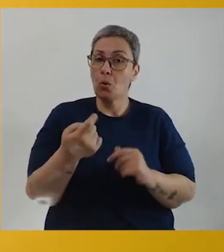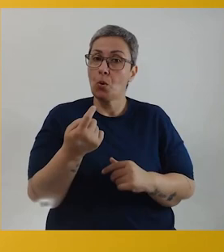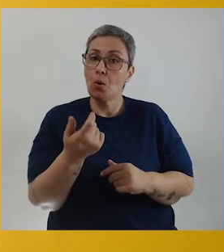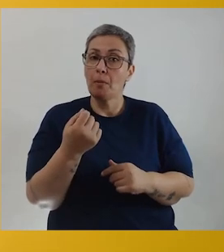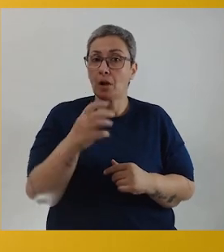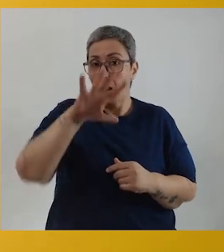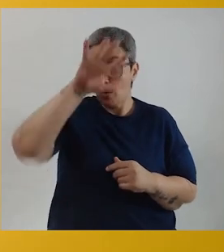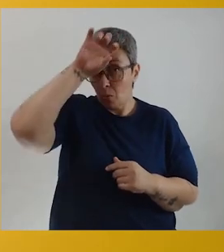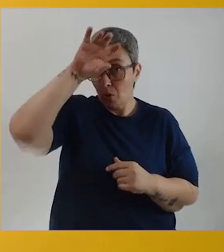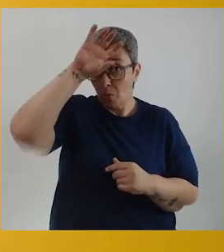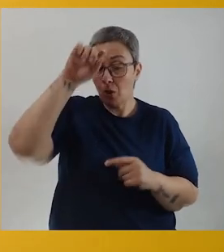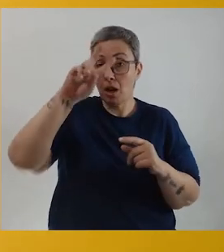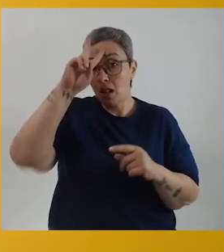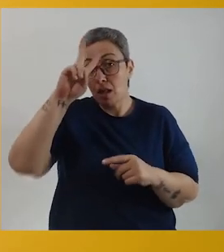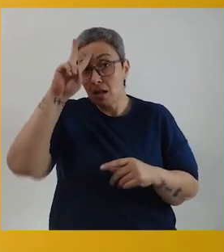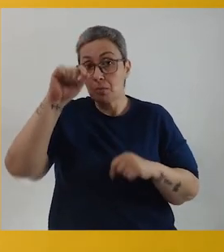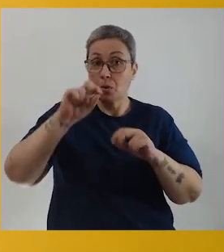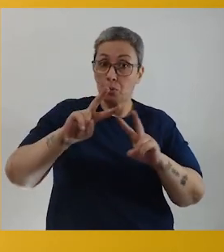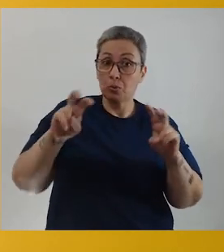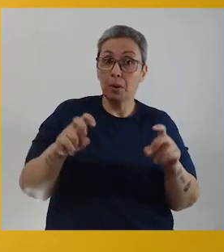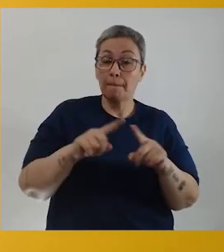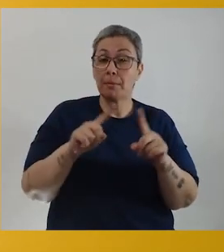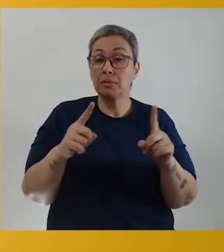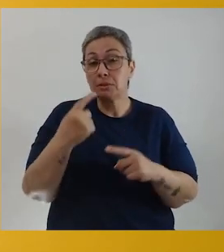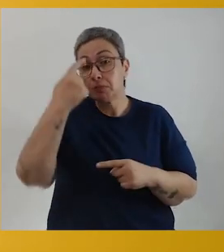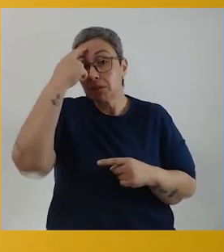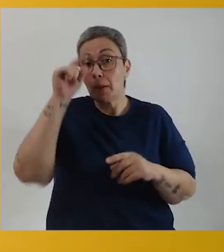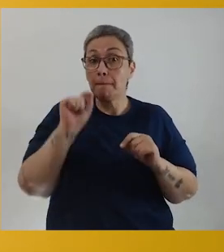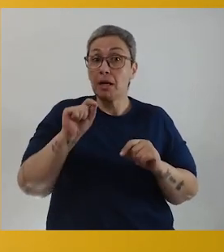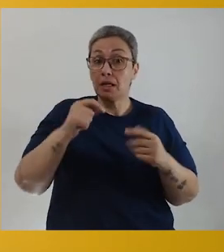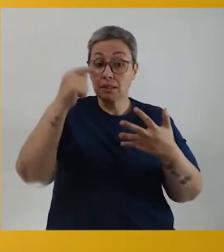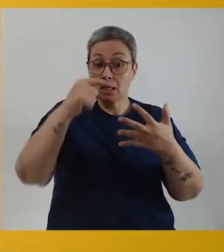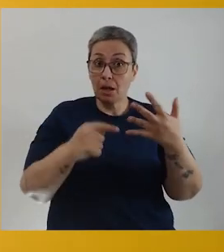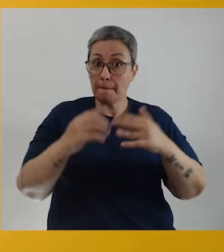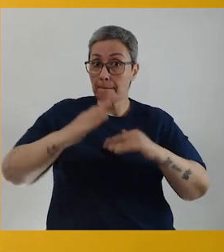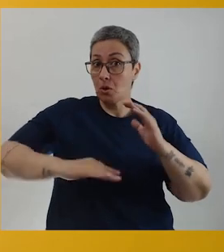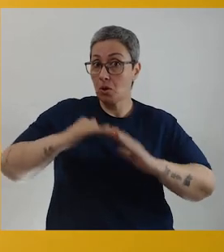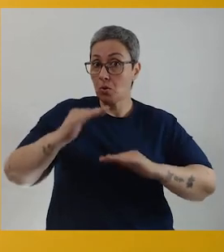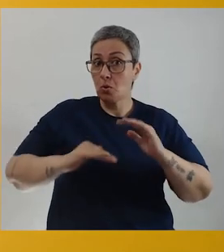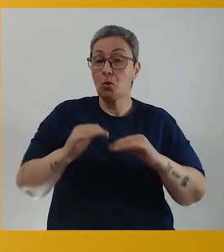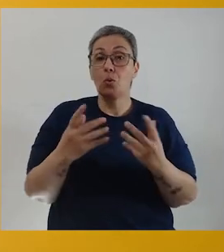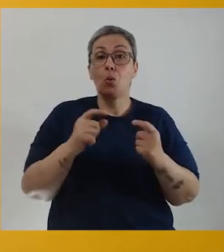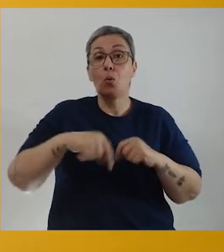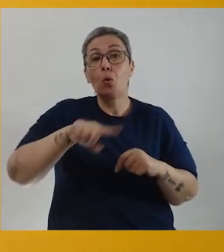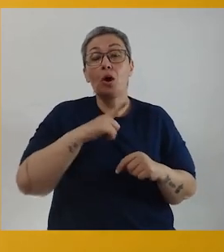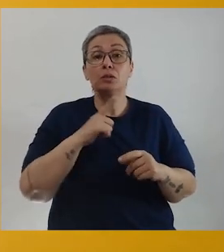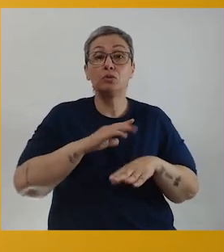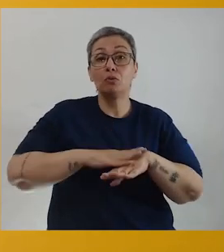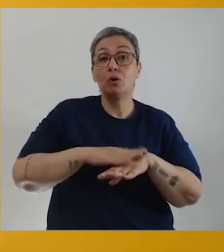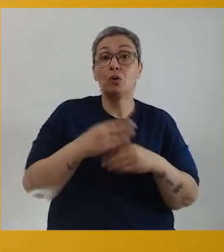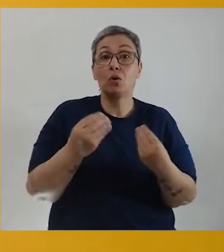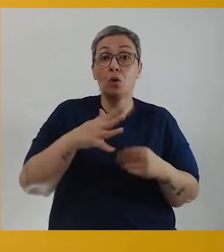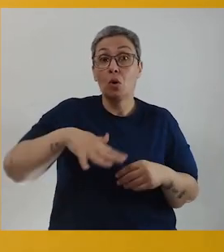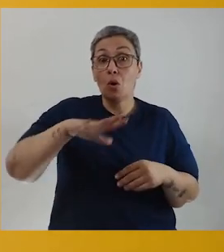um pouquinho a memória, né, sobre este assunto, mas pensando mais nas questões práticas, né? O que que nós